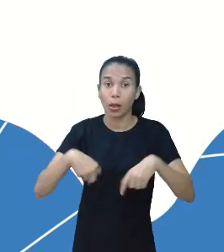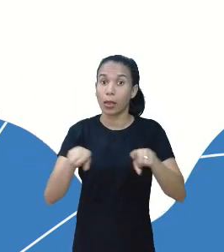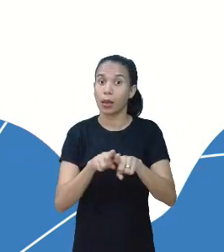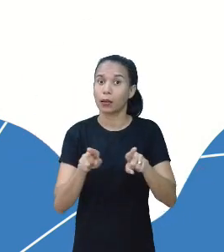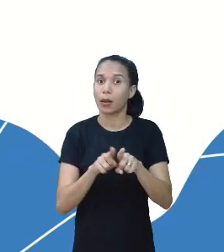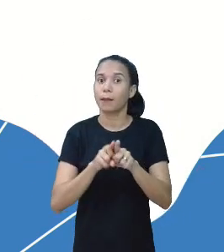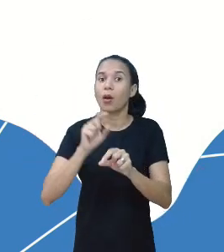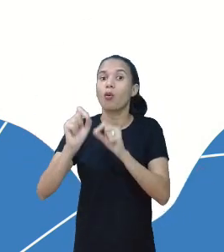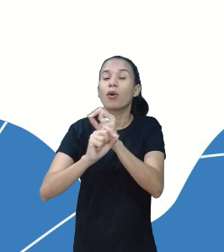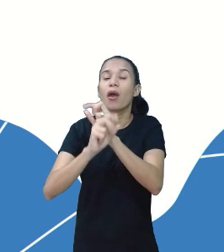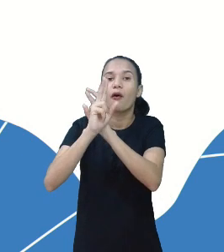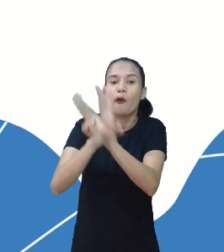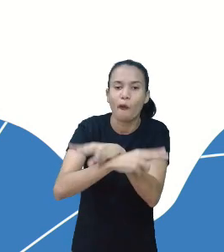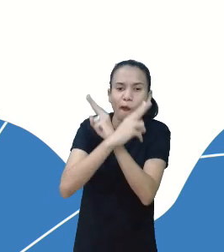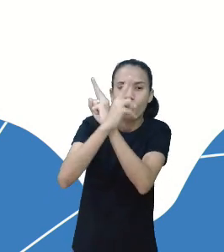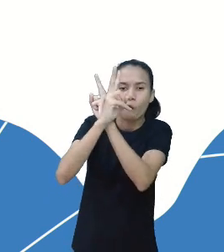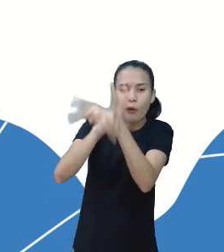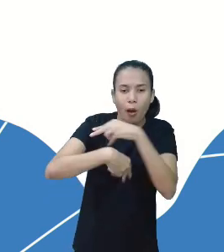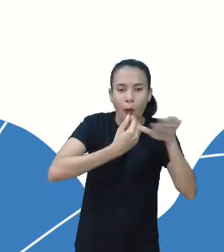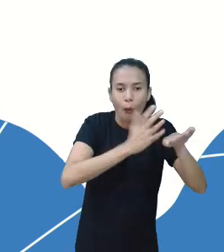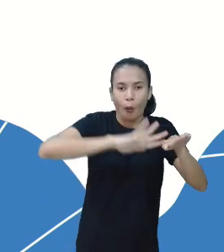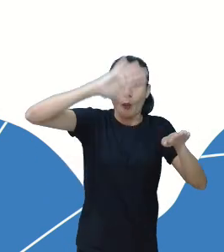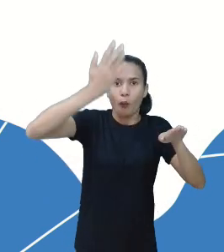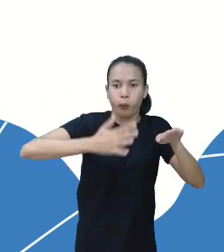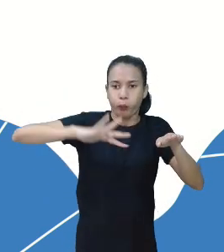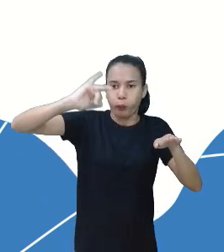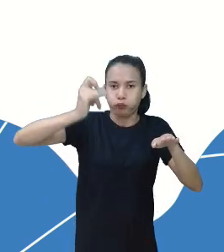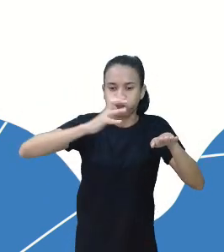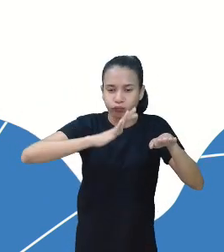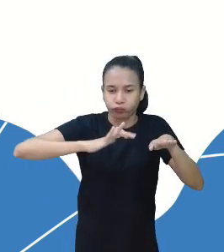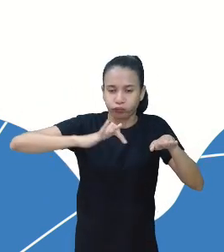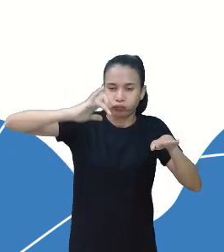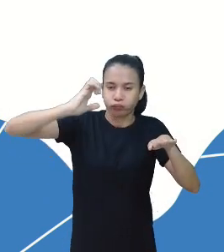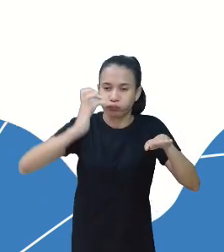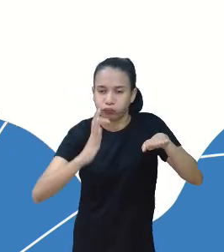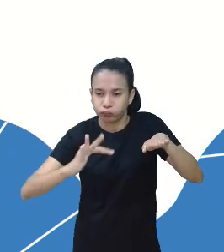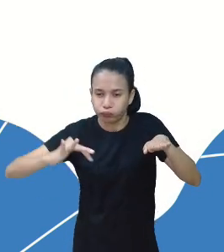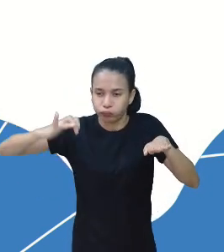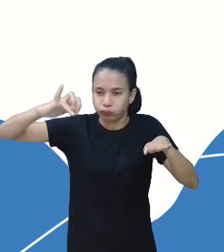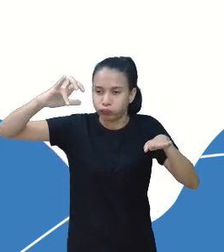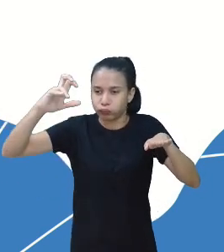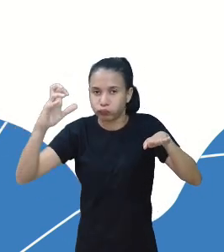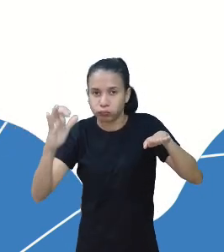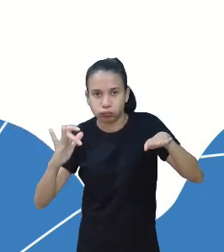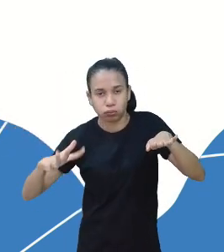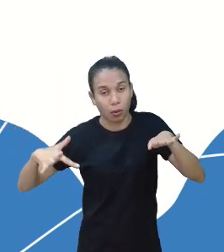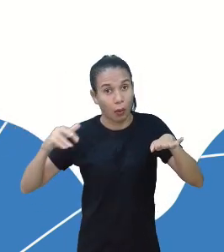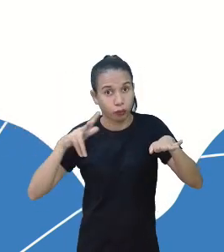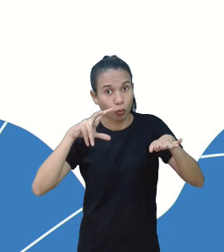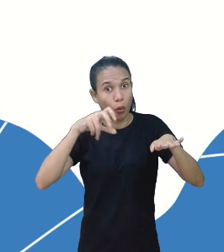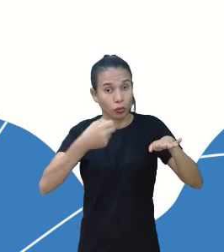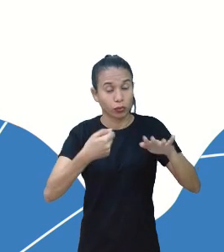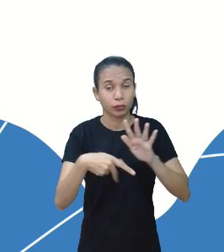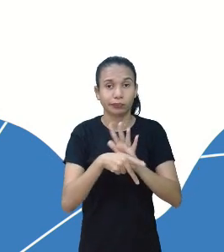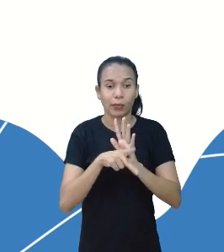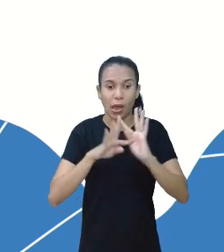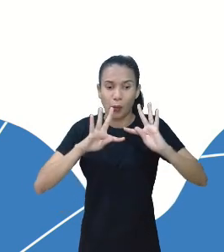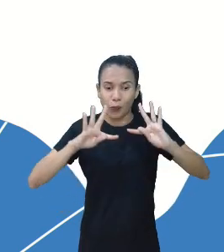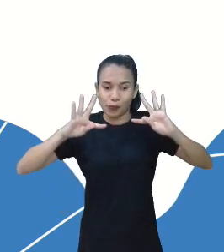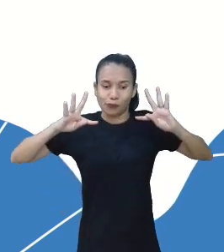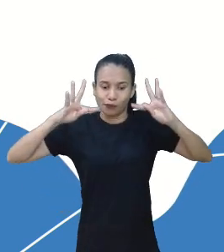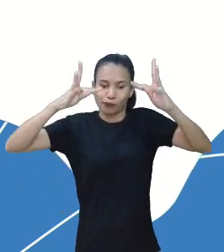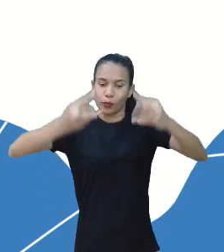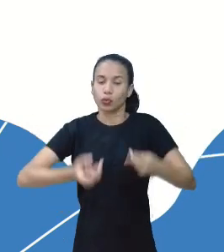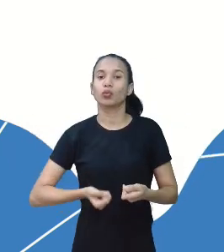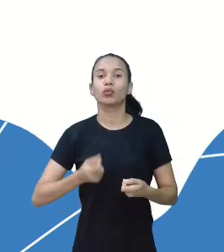os véus, que as ondas, né, a bruma, a espuma é desditosa, certo? E tudo isso,